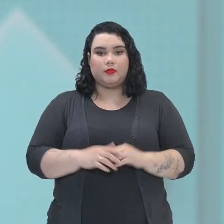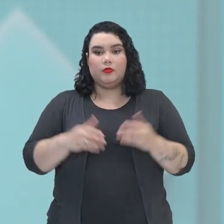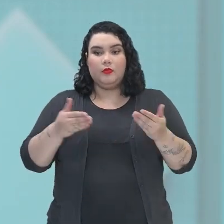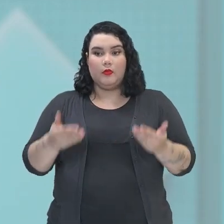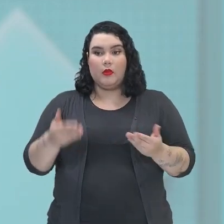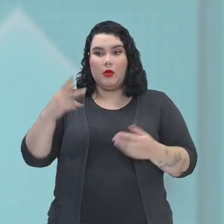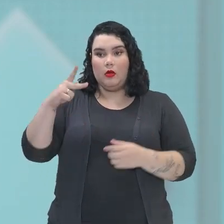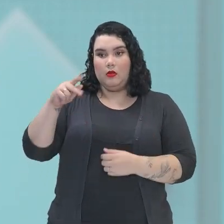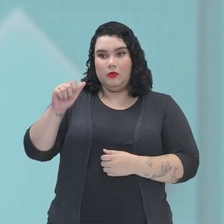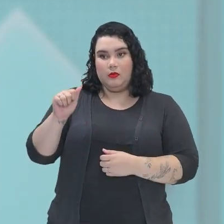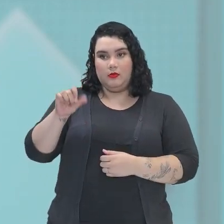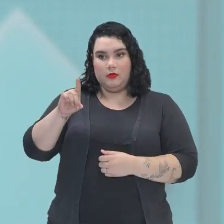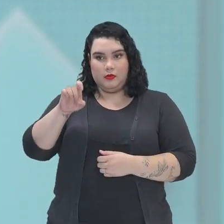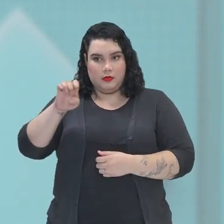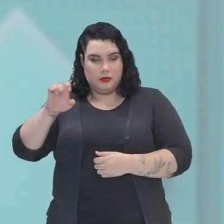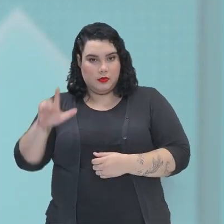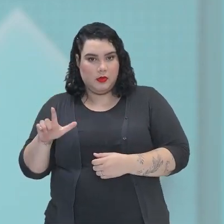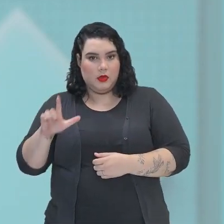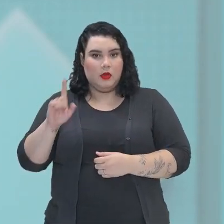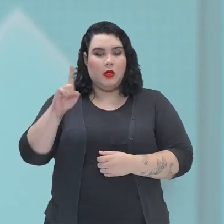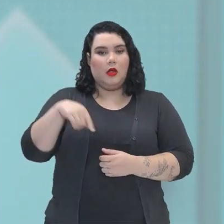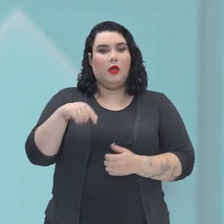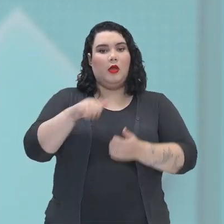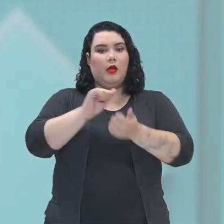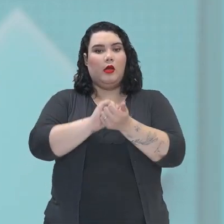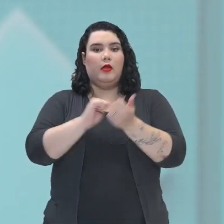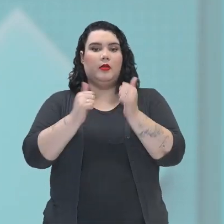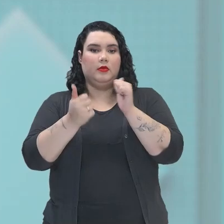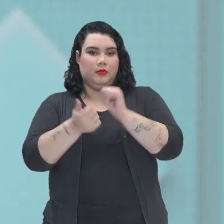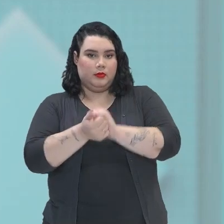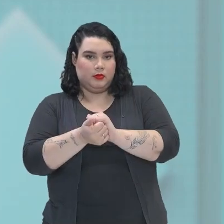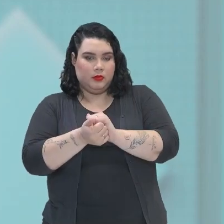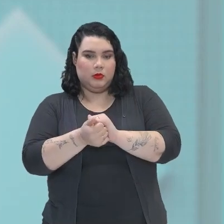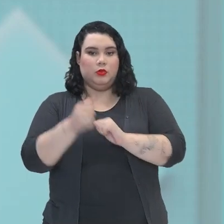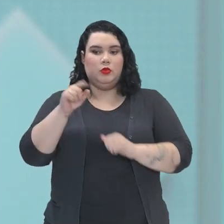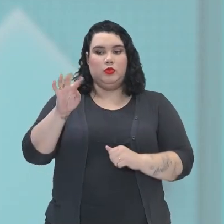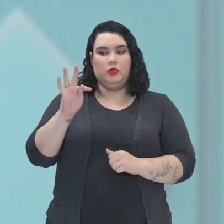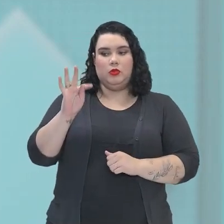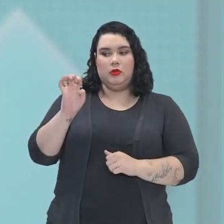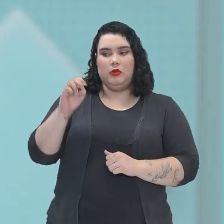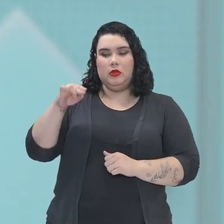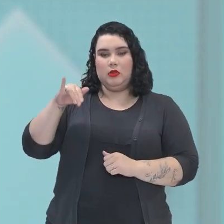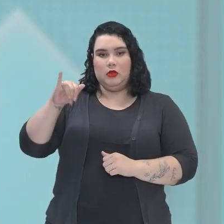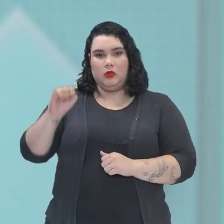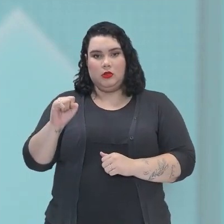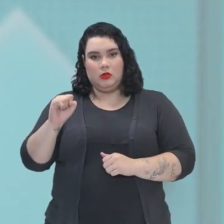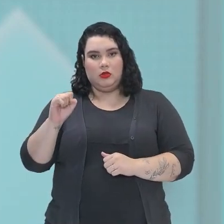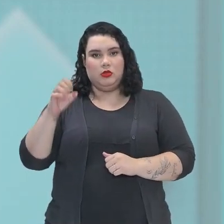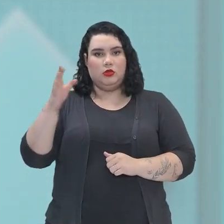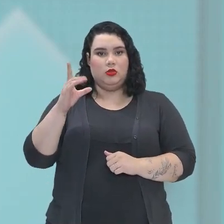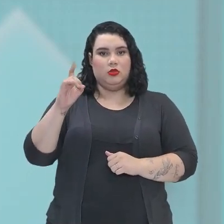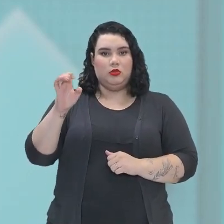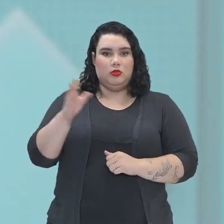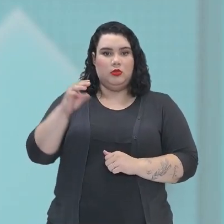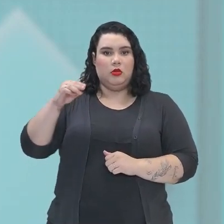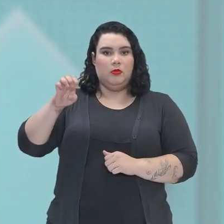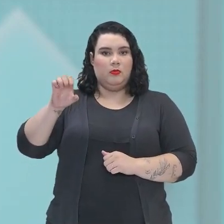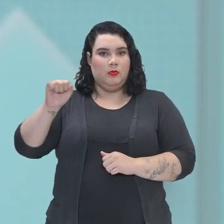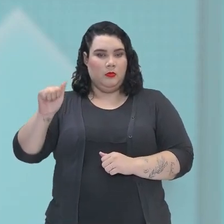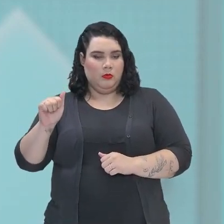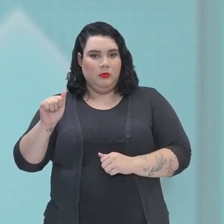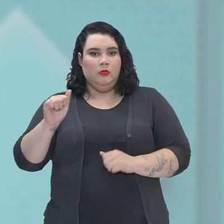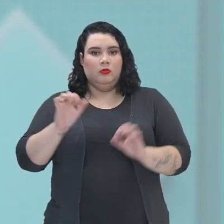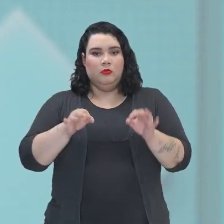pádel, como eu falei, ele é uma adaptação do tênis de mesa. Ele foi uma maneira que